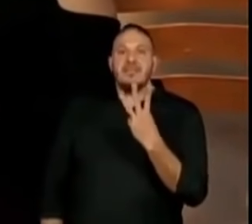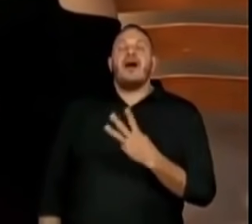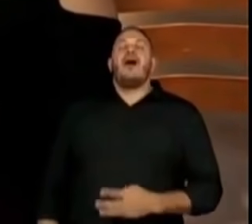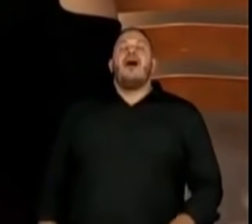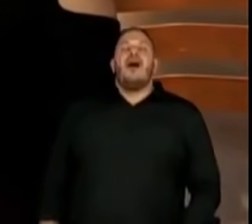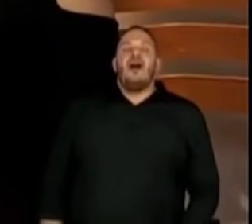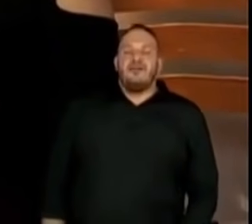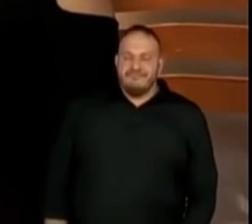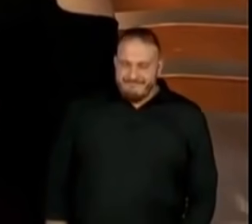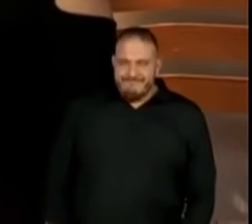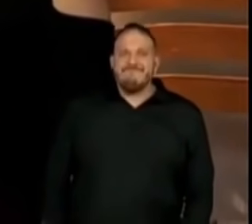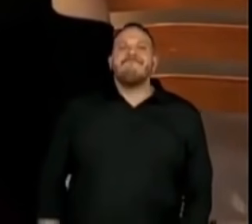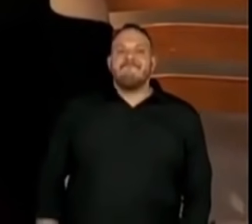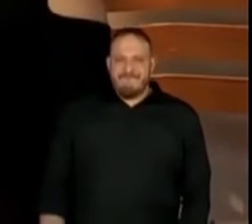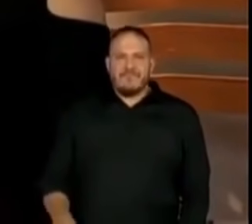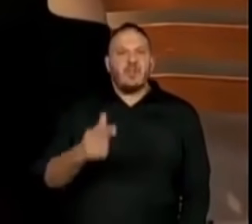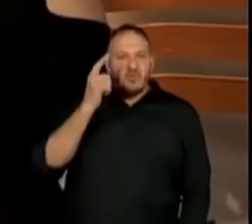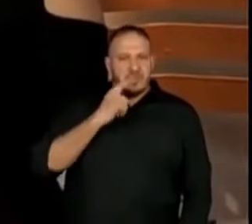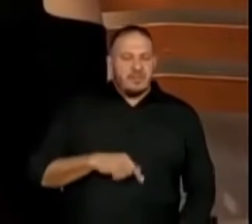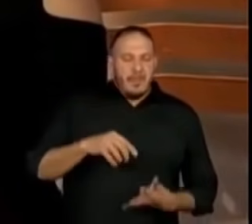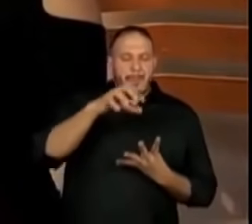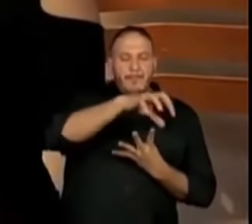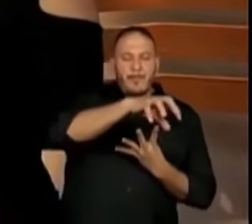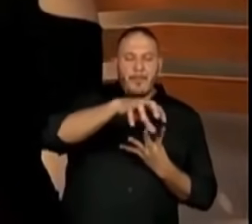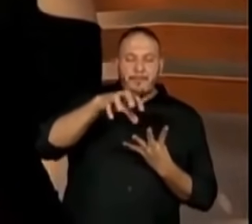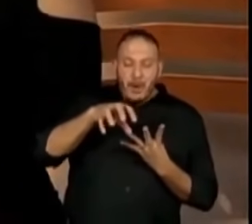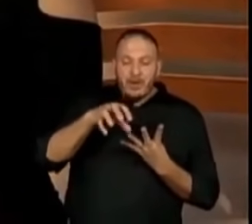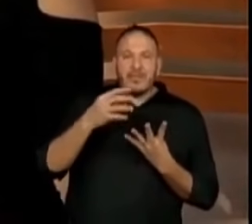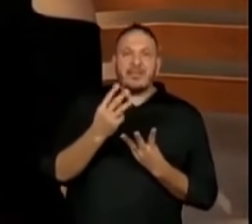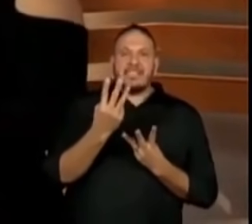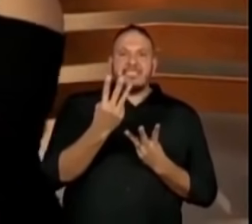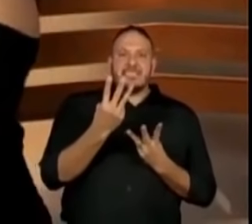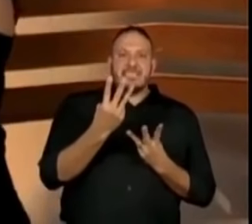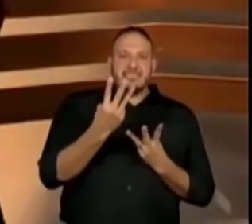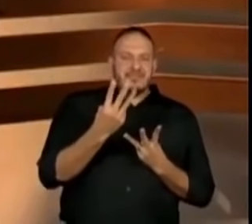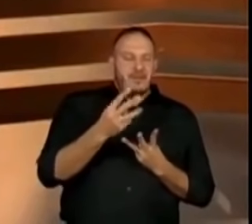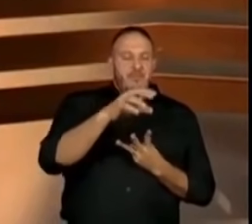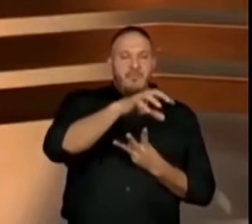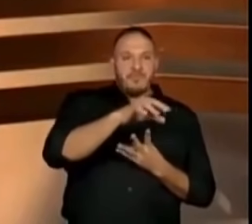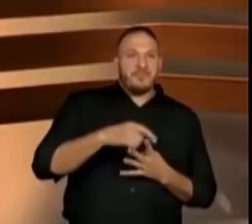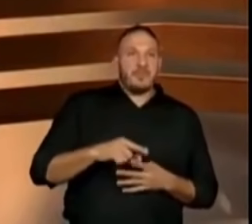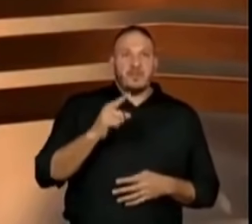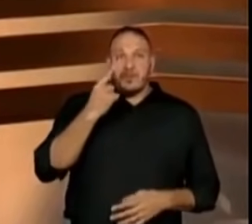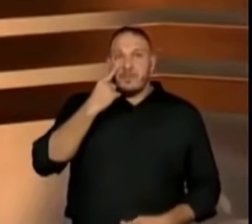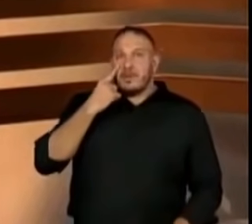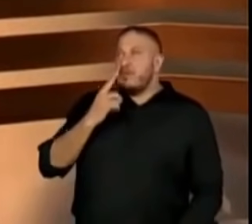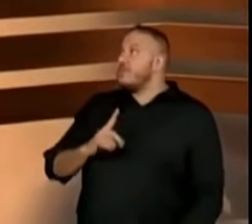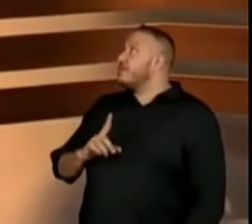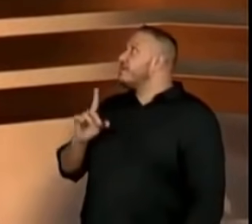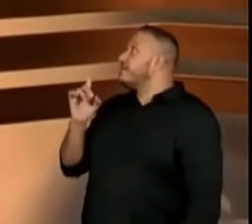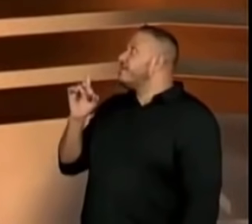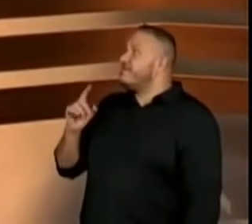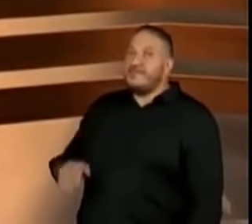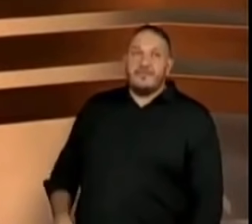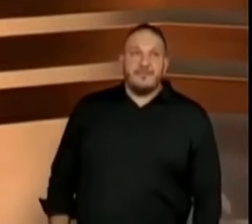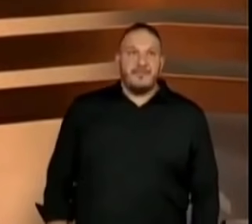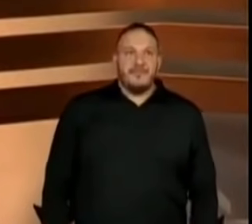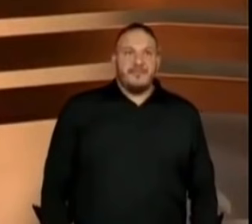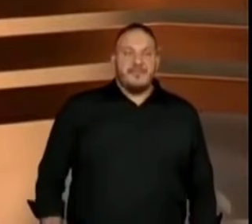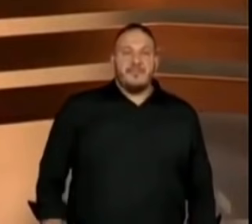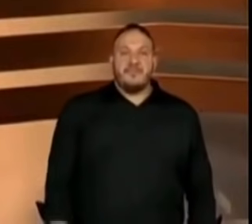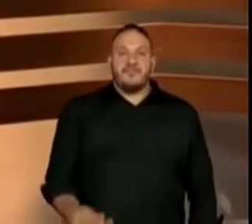Aí sim eu vou descobrir 3/4 partes. Ok? Então, eu tenho que pegar aqui, ó, vamos lá comigo.